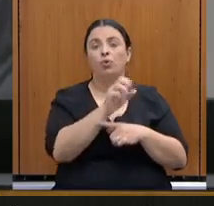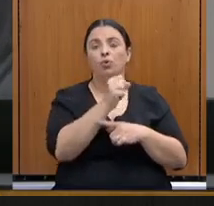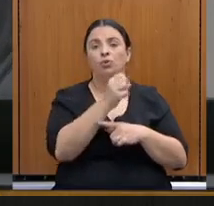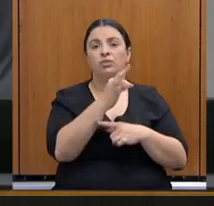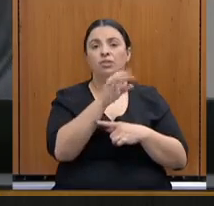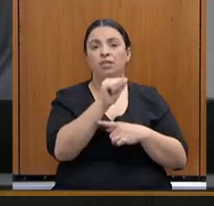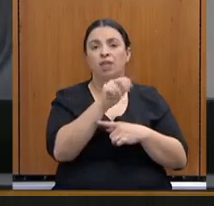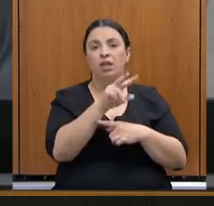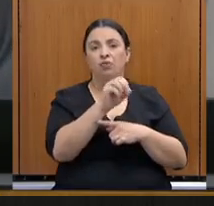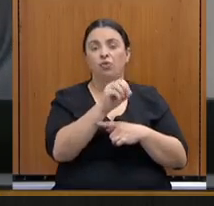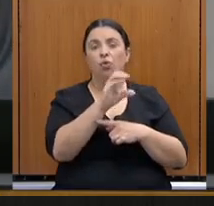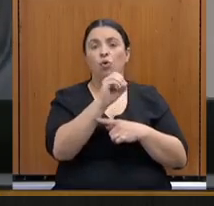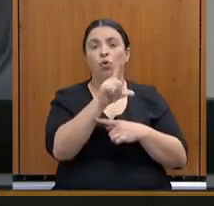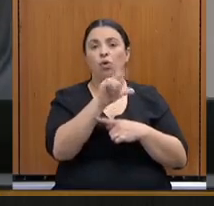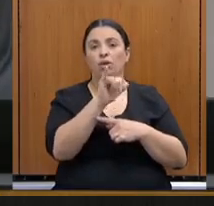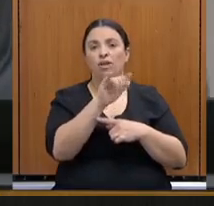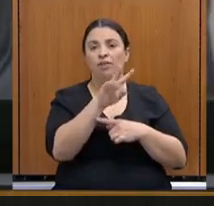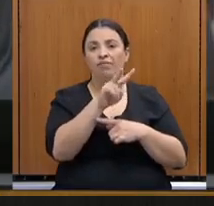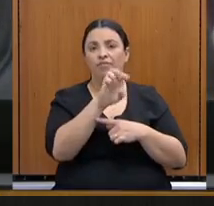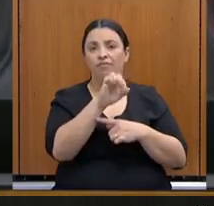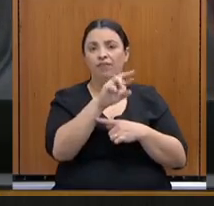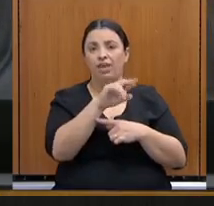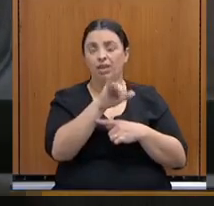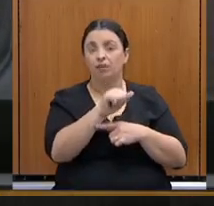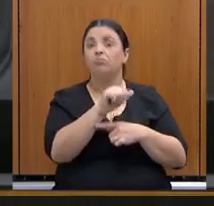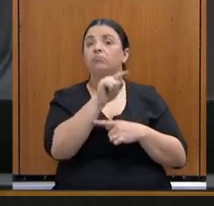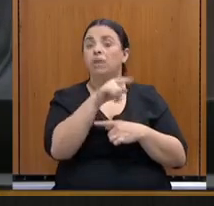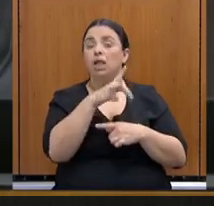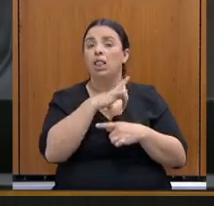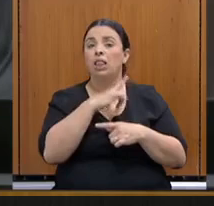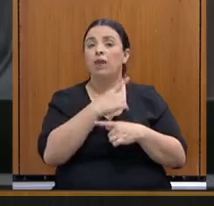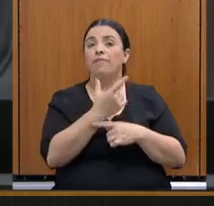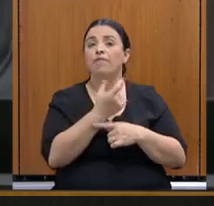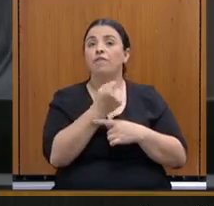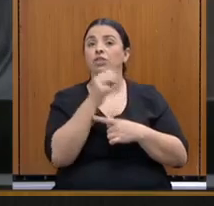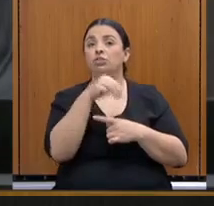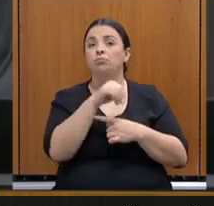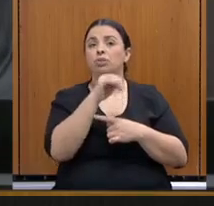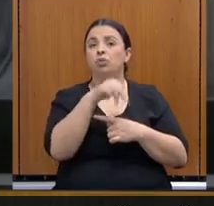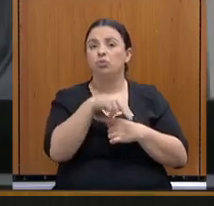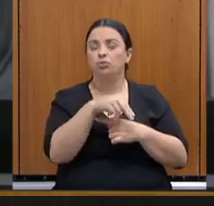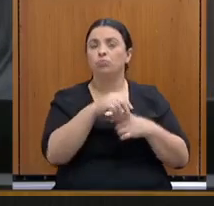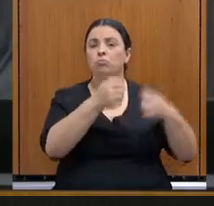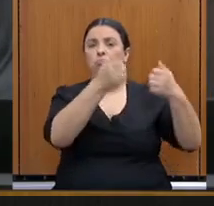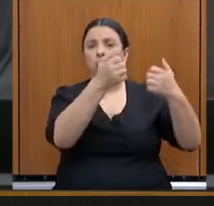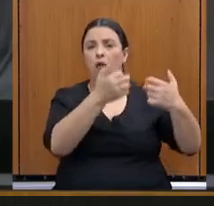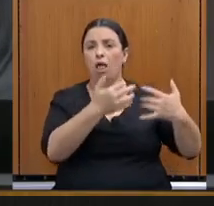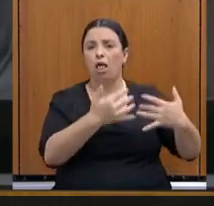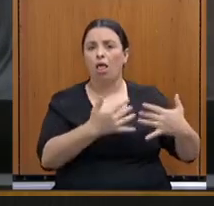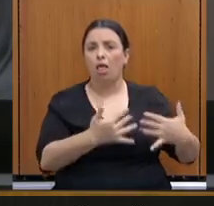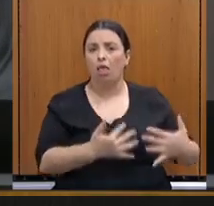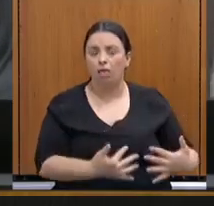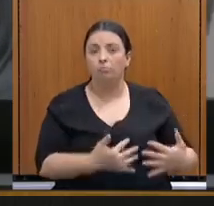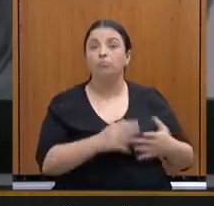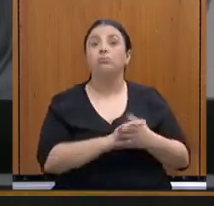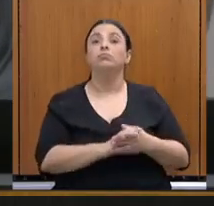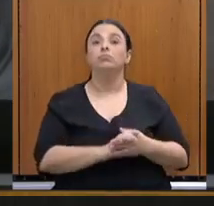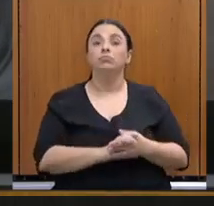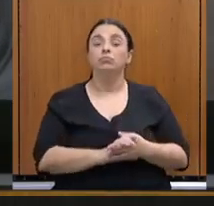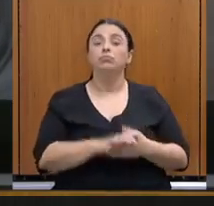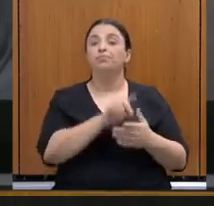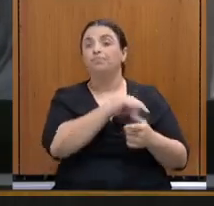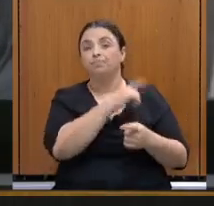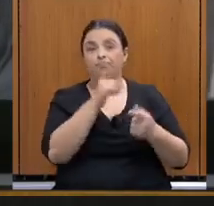Barbosa, disporá de até 20 minutos para a sua exposição. Na sequência, segundo,